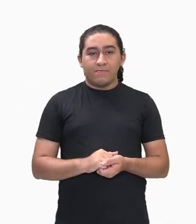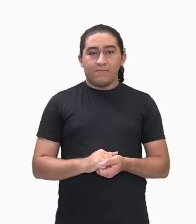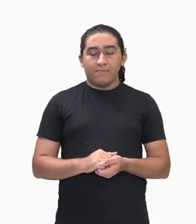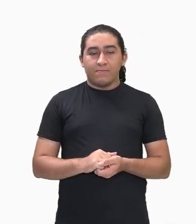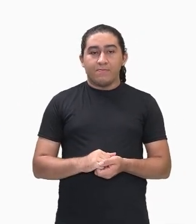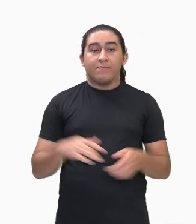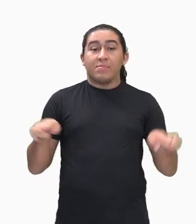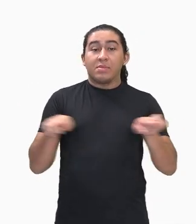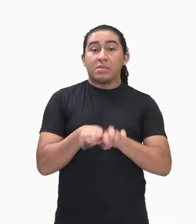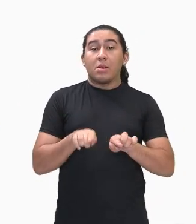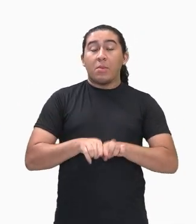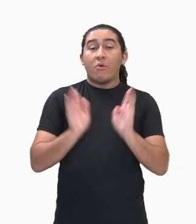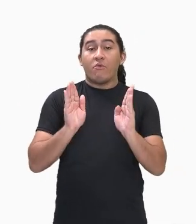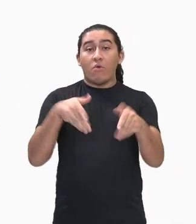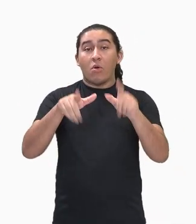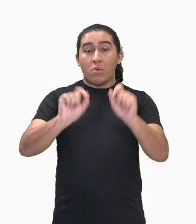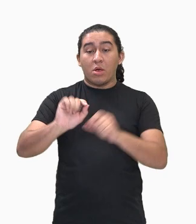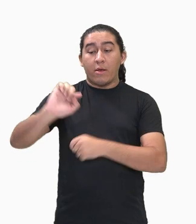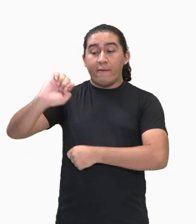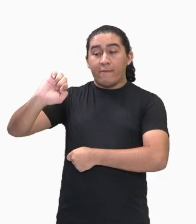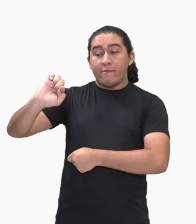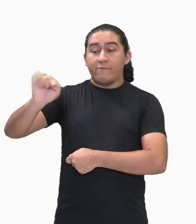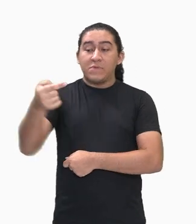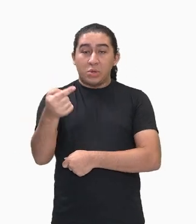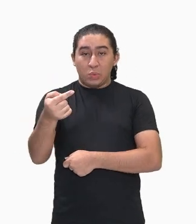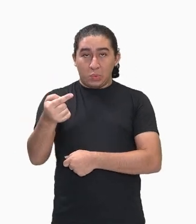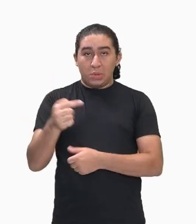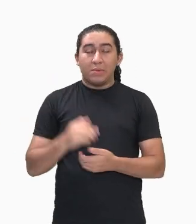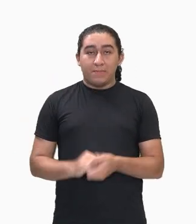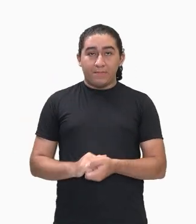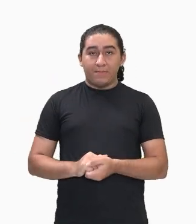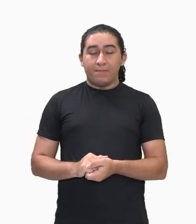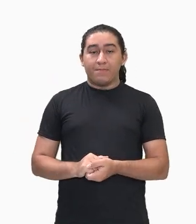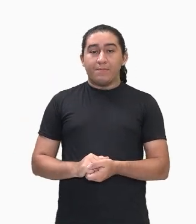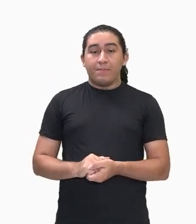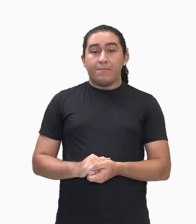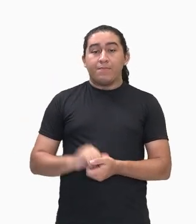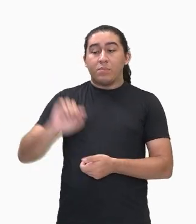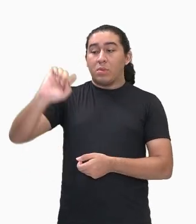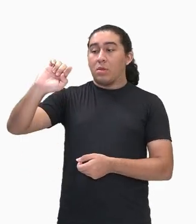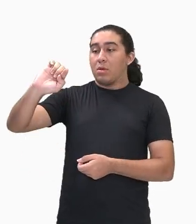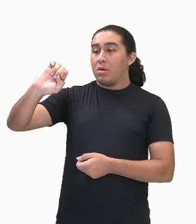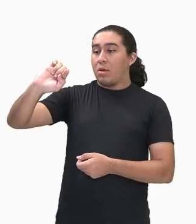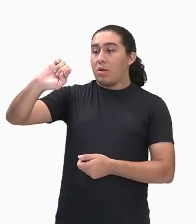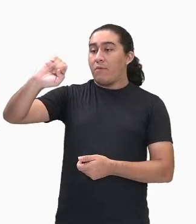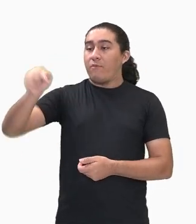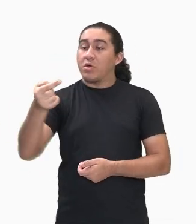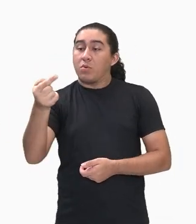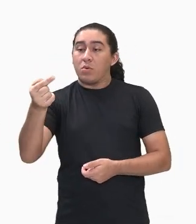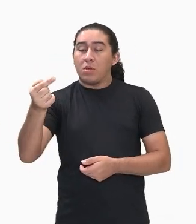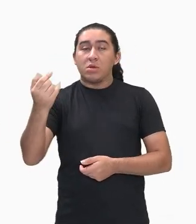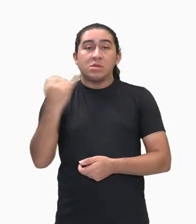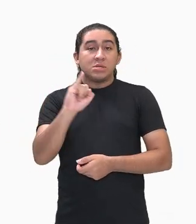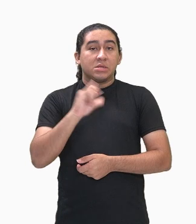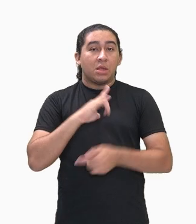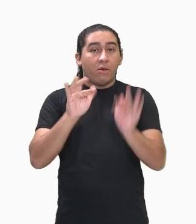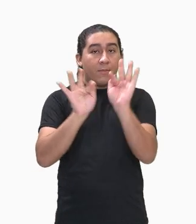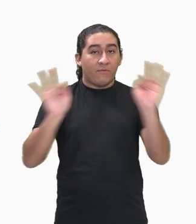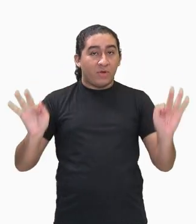vai trabalhar na vírgula. A vírgula, tá? No período simples a gente